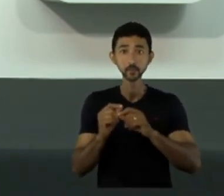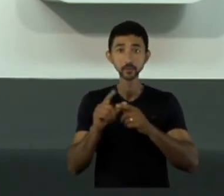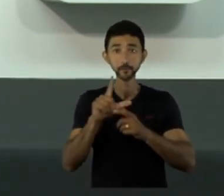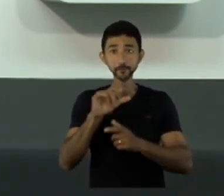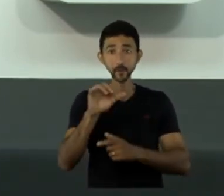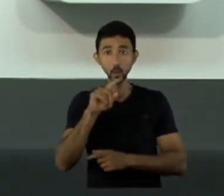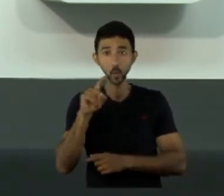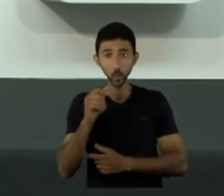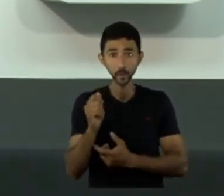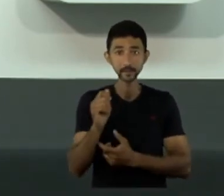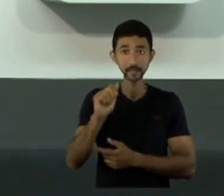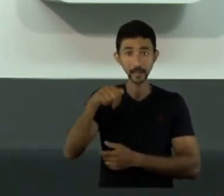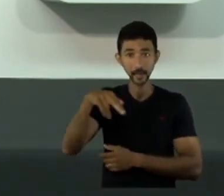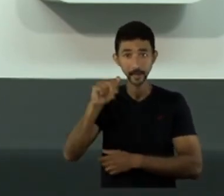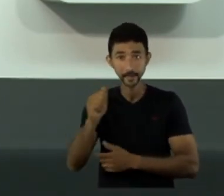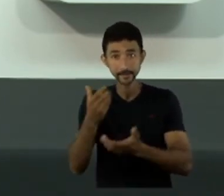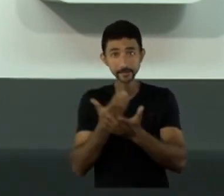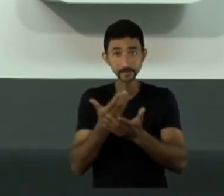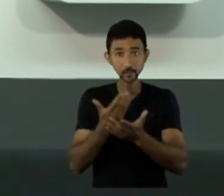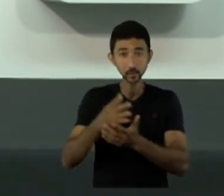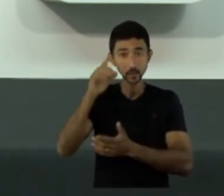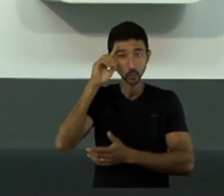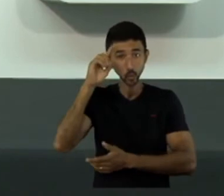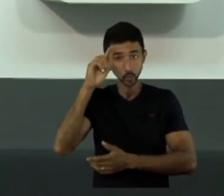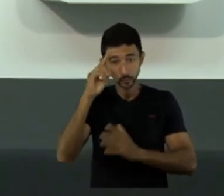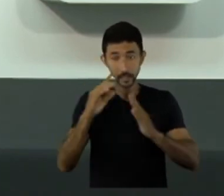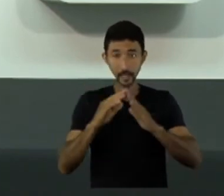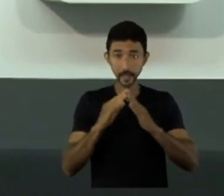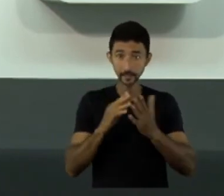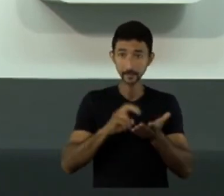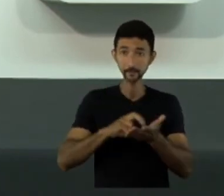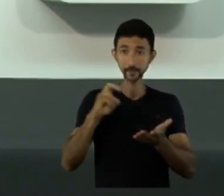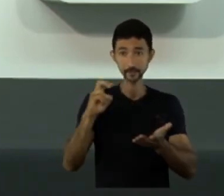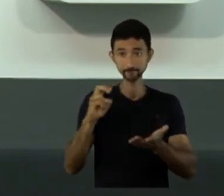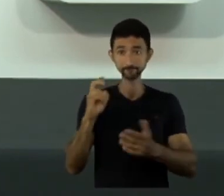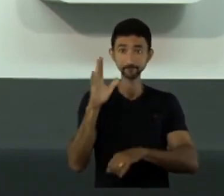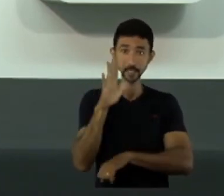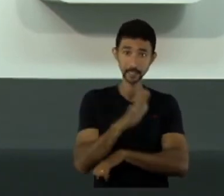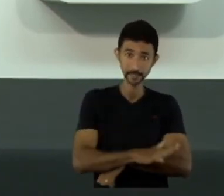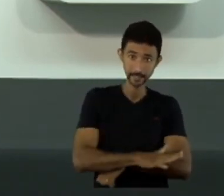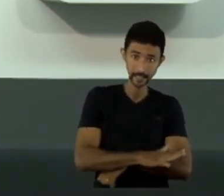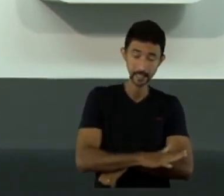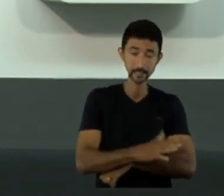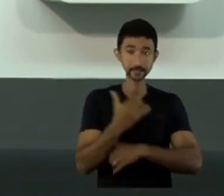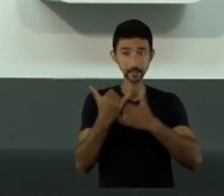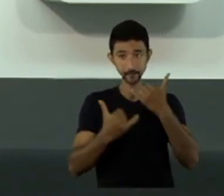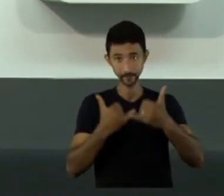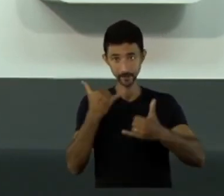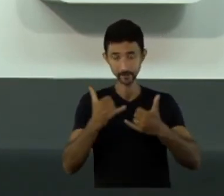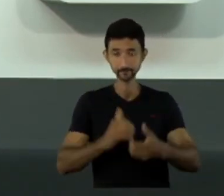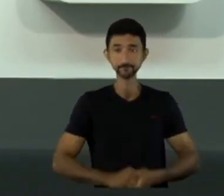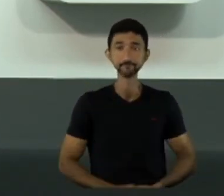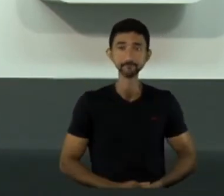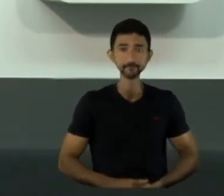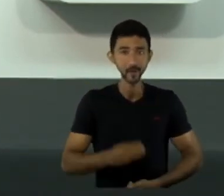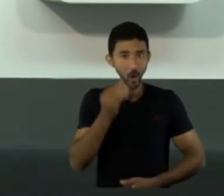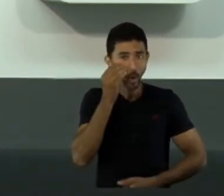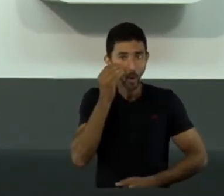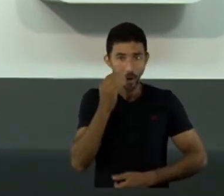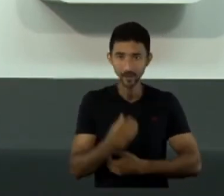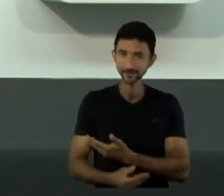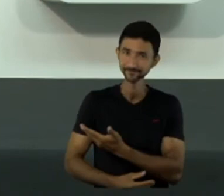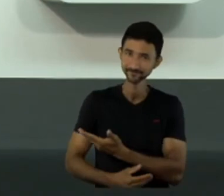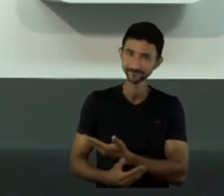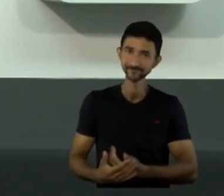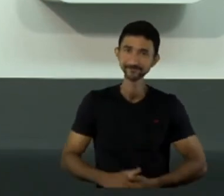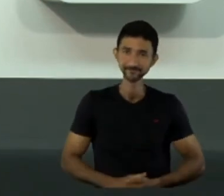Luísa e Ana estudam todos os dias em casa pela manhã? À tarde, elas brincam. Olhem só agora.